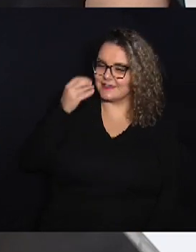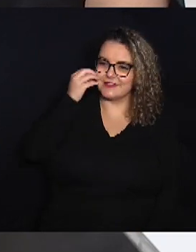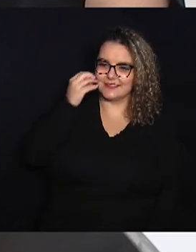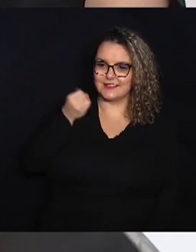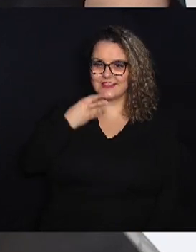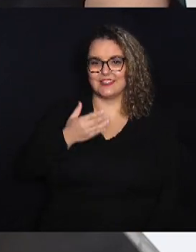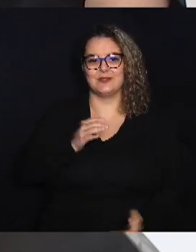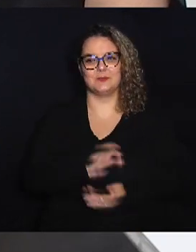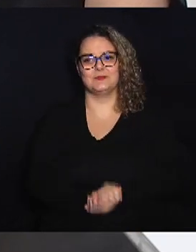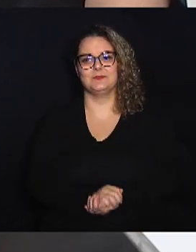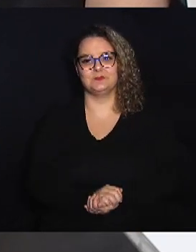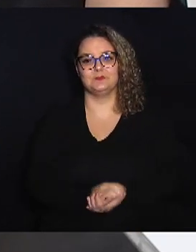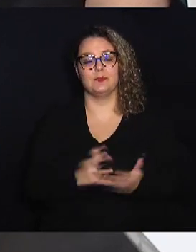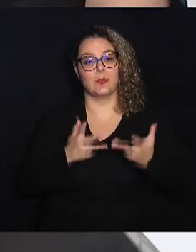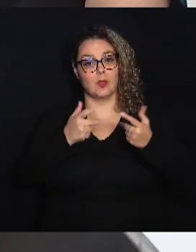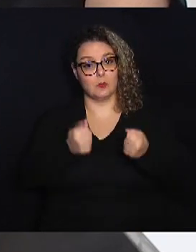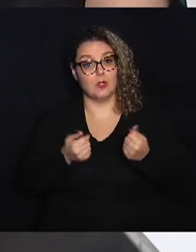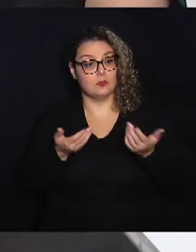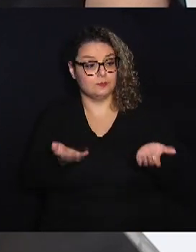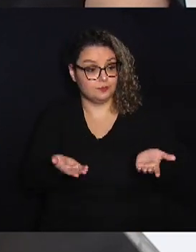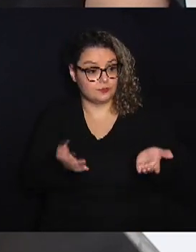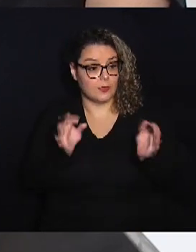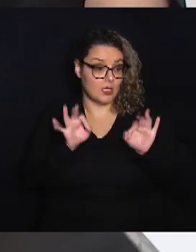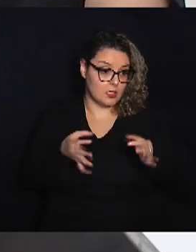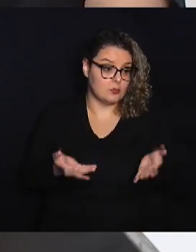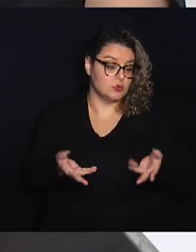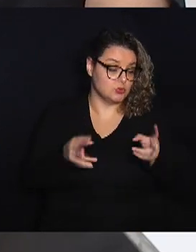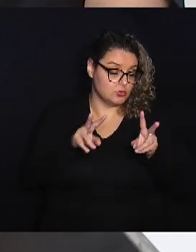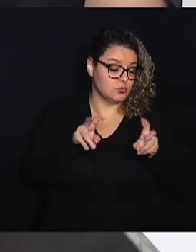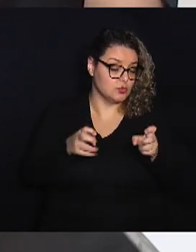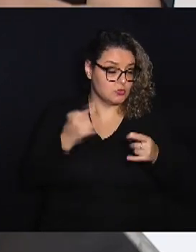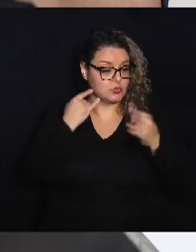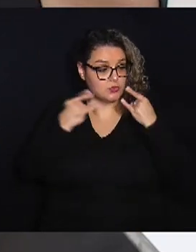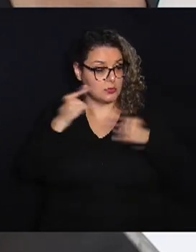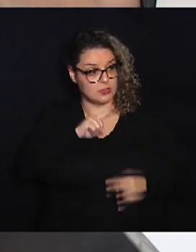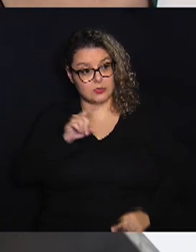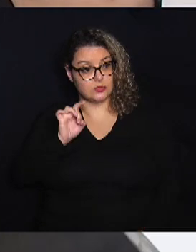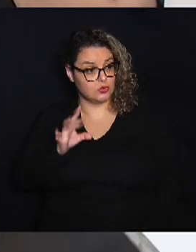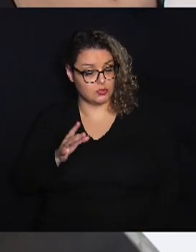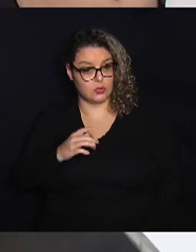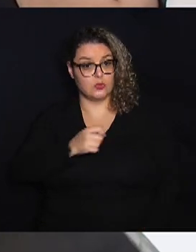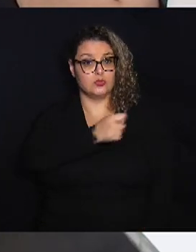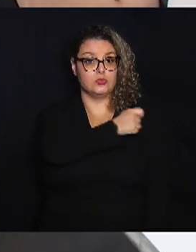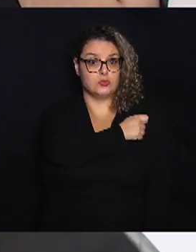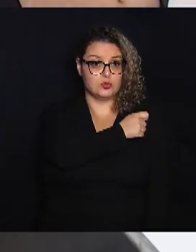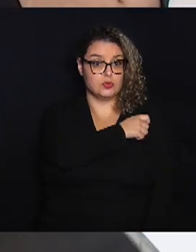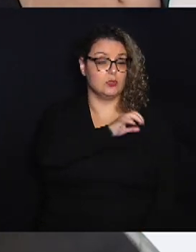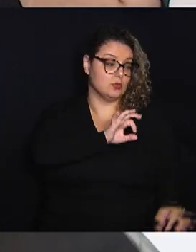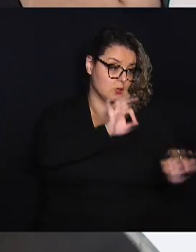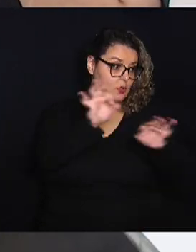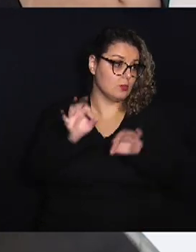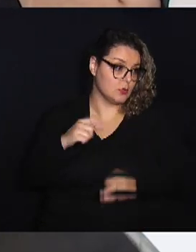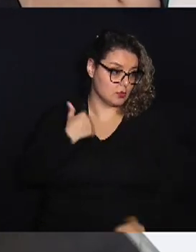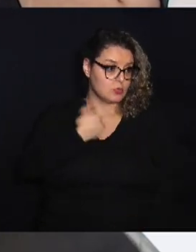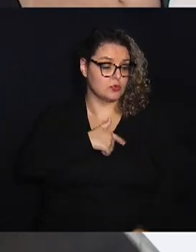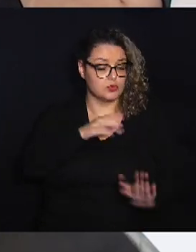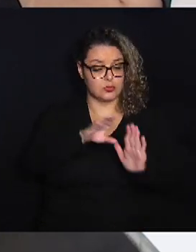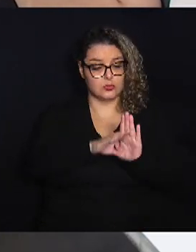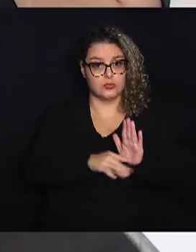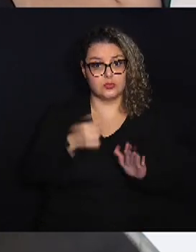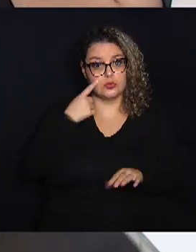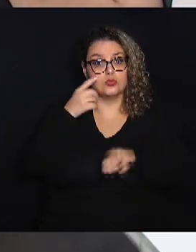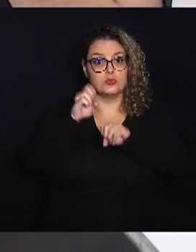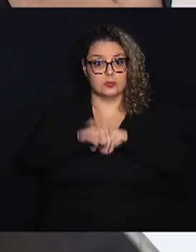bom? Maravilha. Bom, esse é certamente um assunto que interessa não só aos estudantes que acompanham conosco aqui o quadro De Olho na